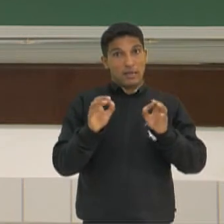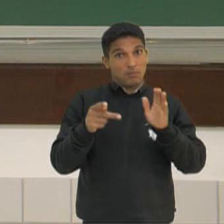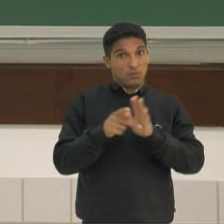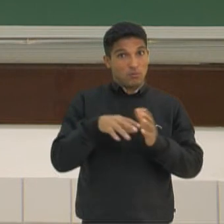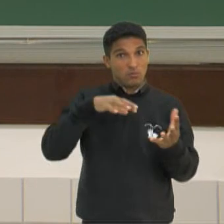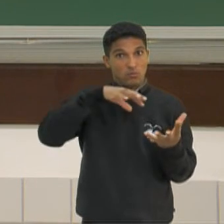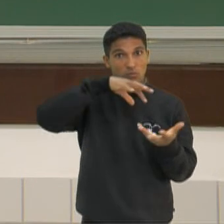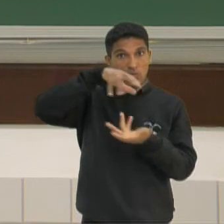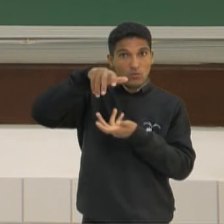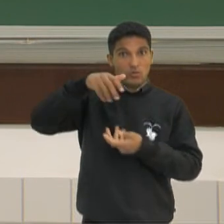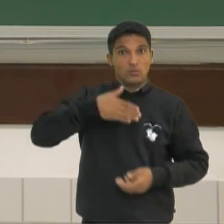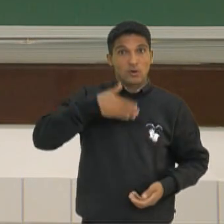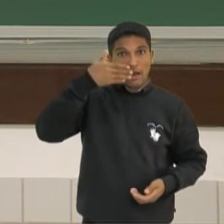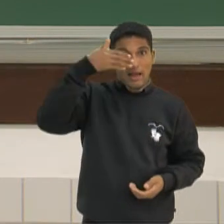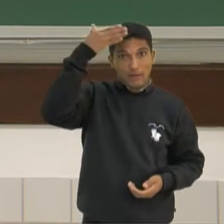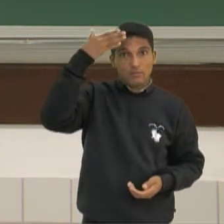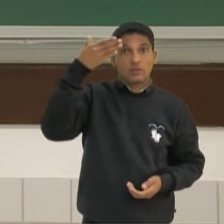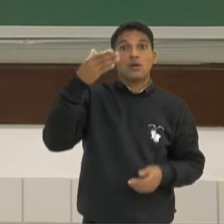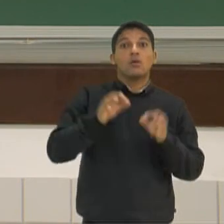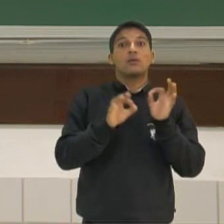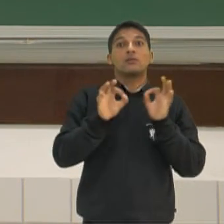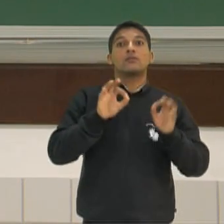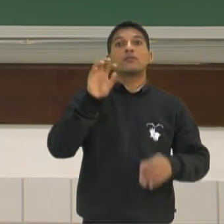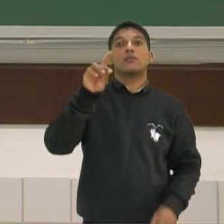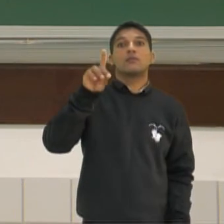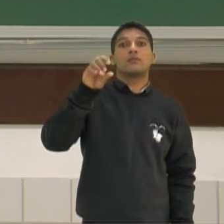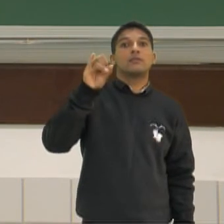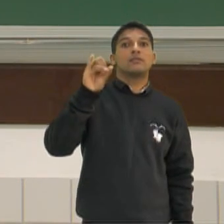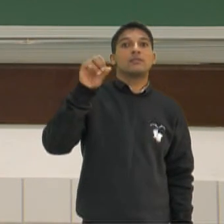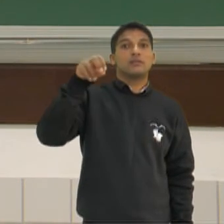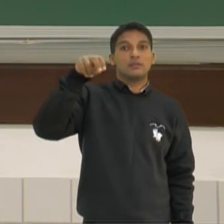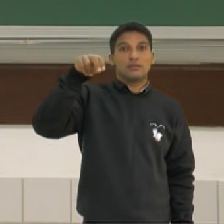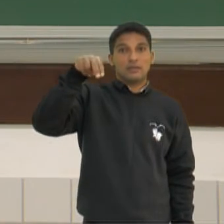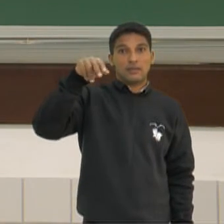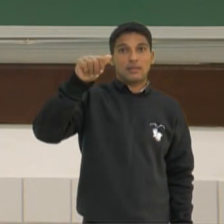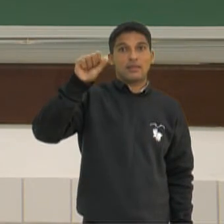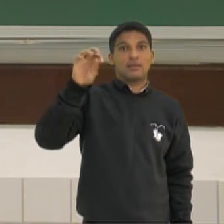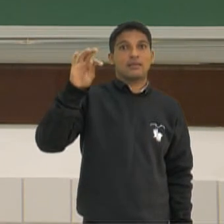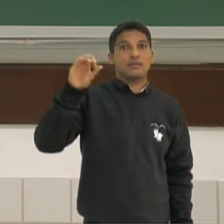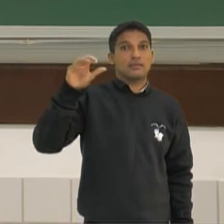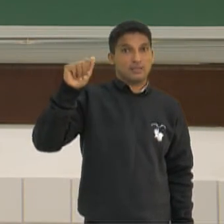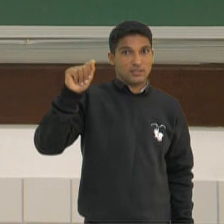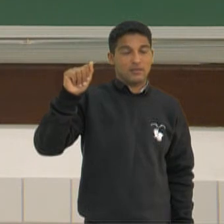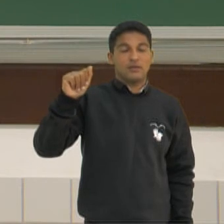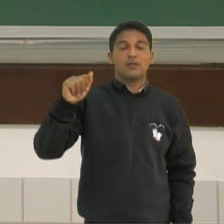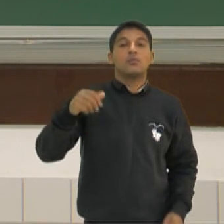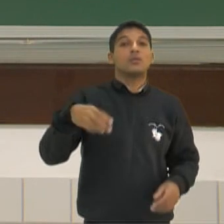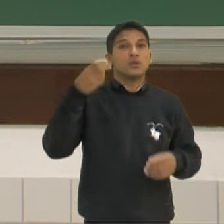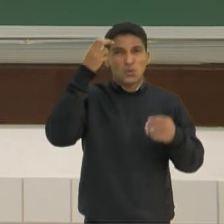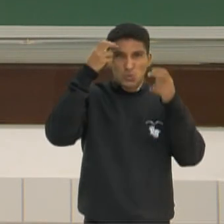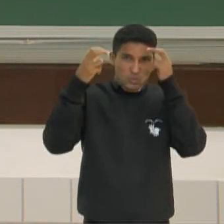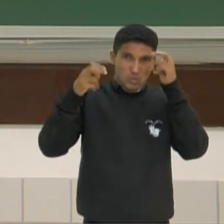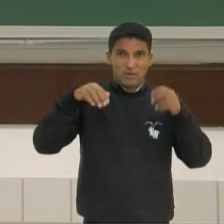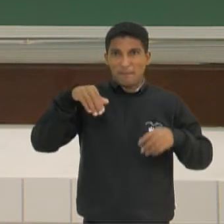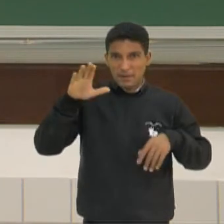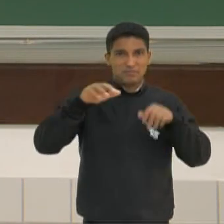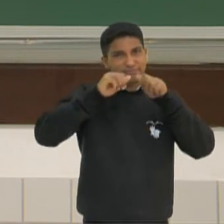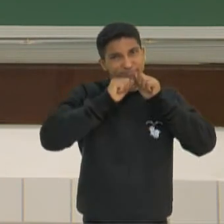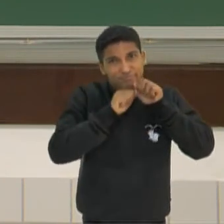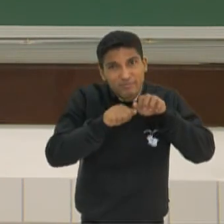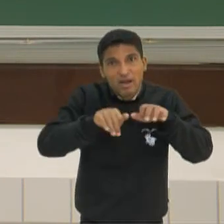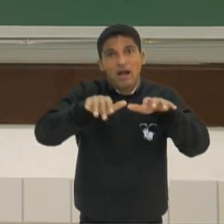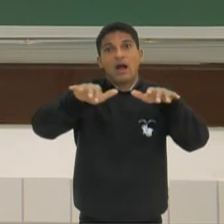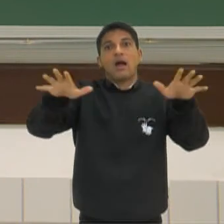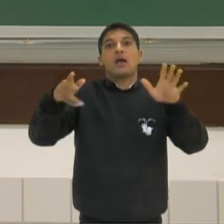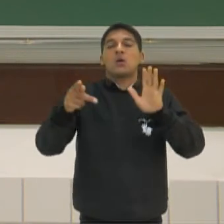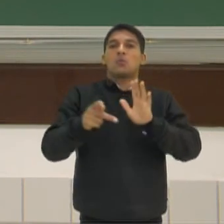ainda a cultura árabe muçulmana, até o momento em que nós vamos não ter só um império árabe